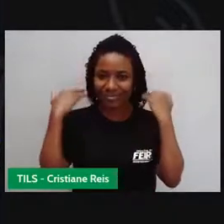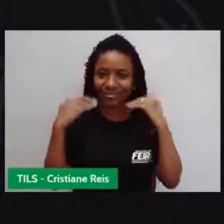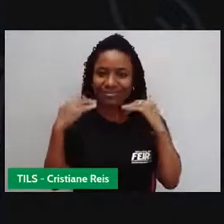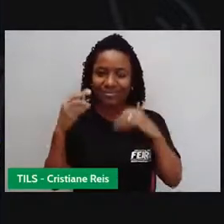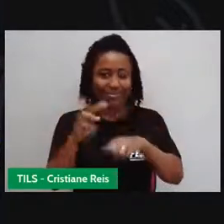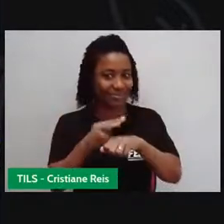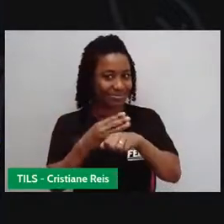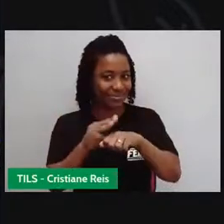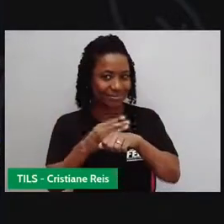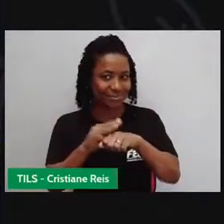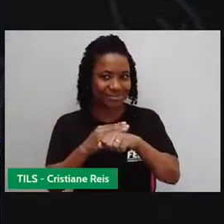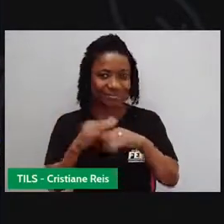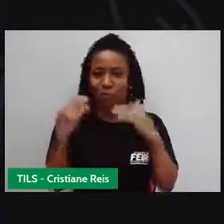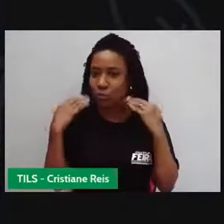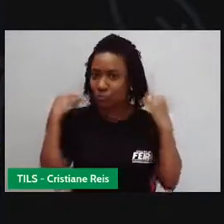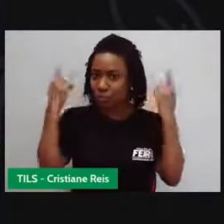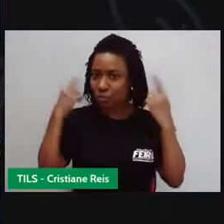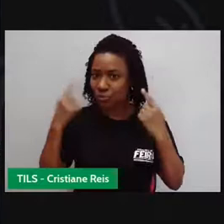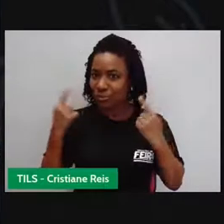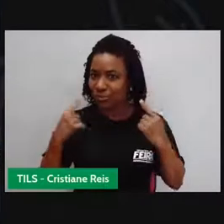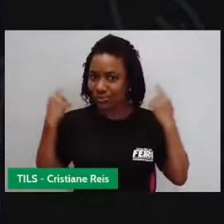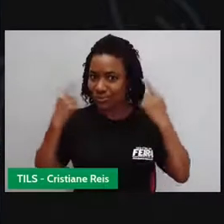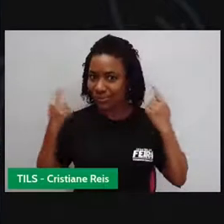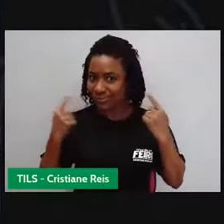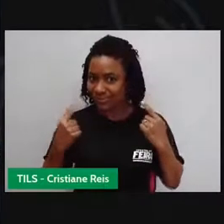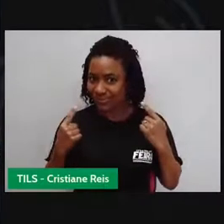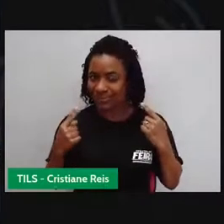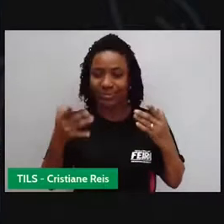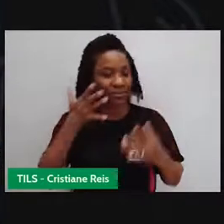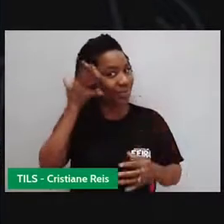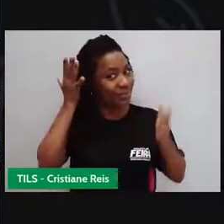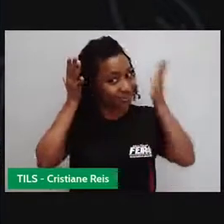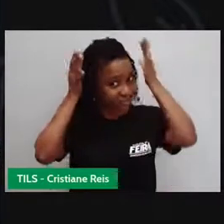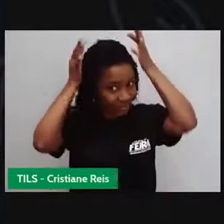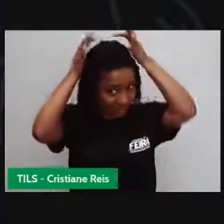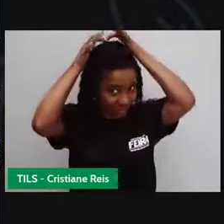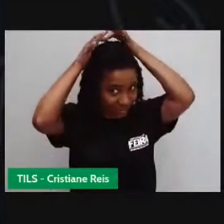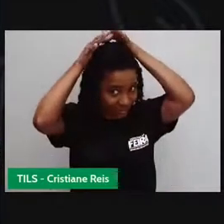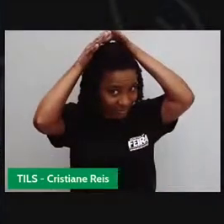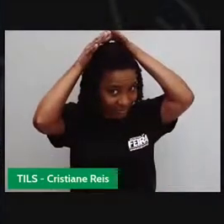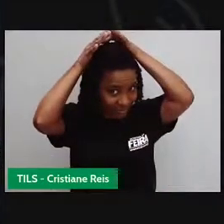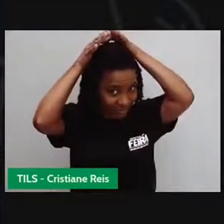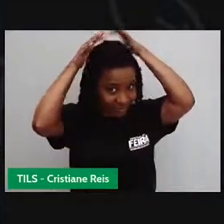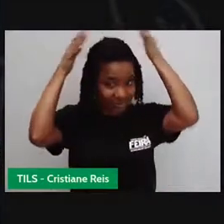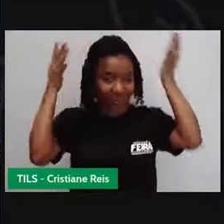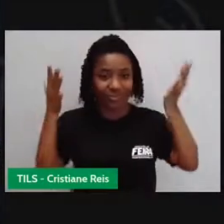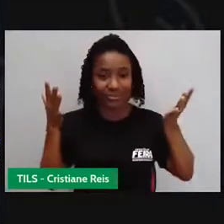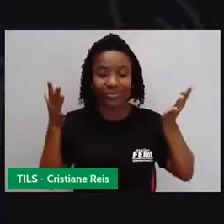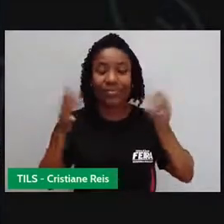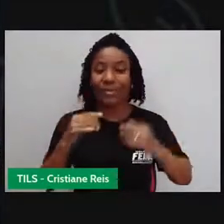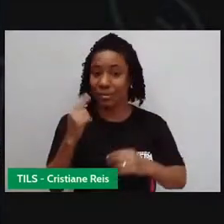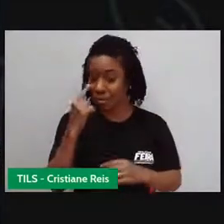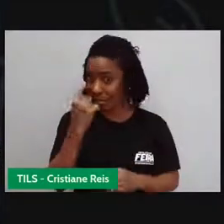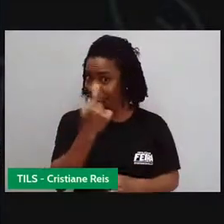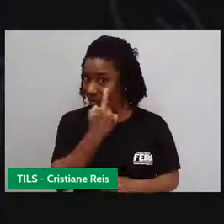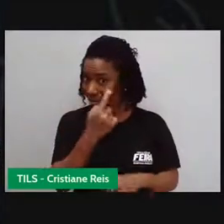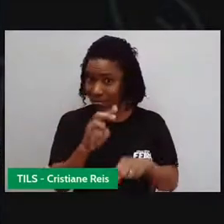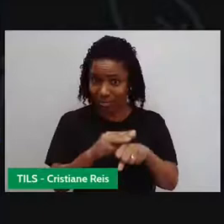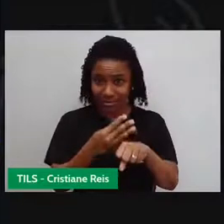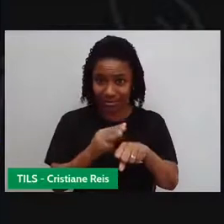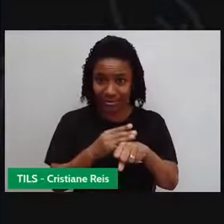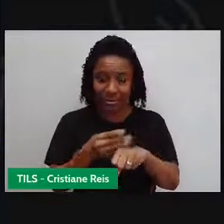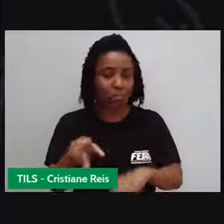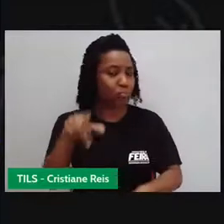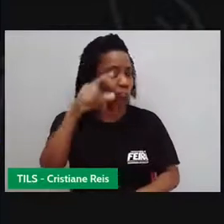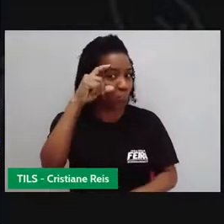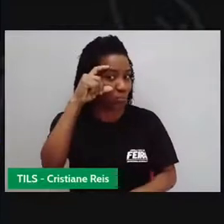ondulados. Hoje estou com um penteado preso, um coque. Os meus olhos são castanhos, uso